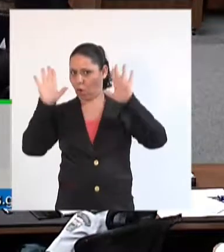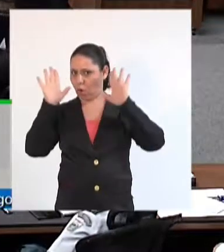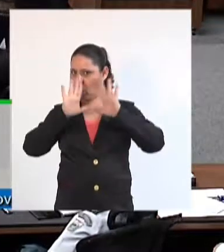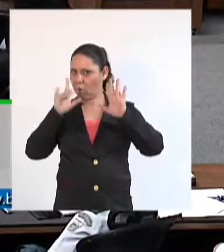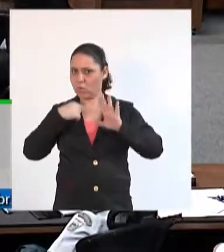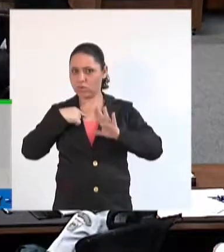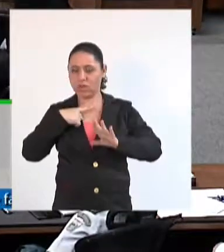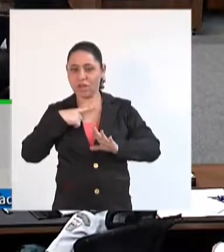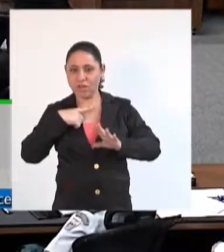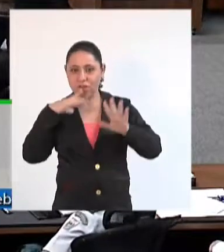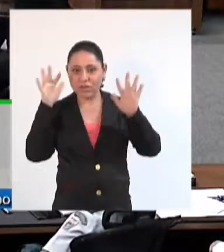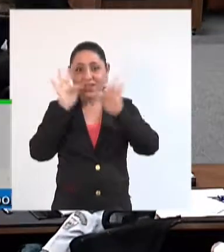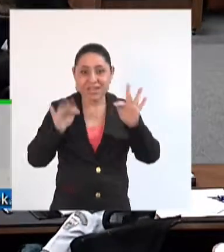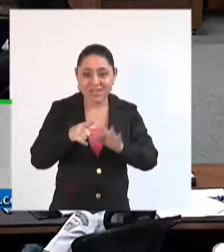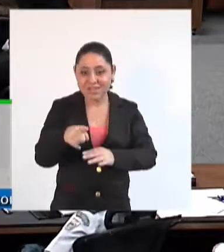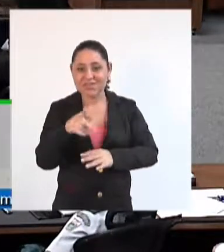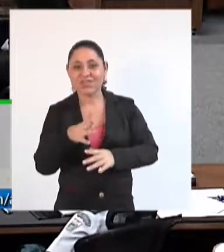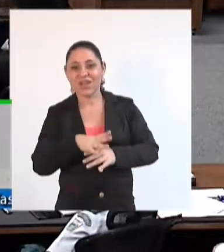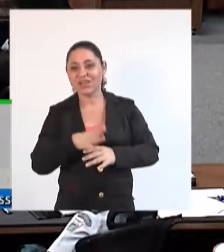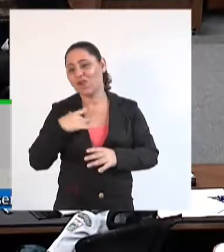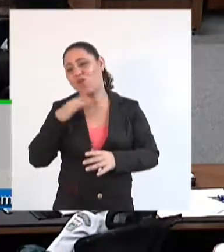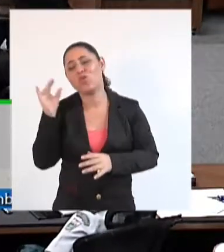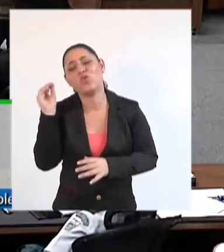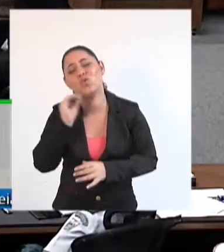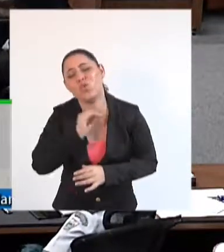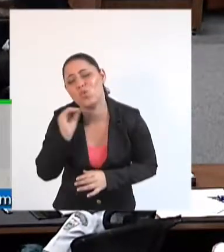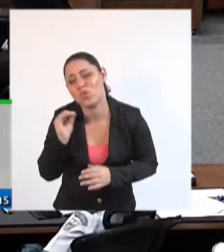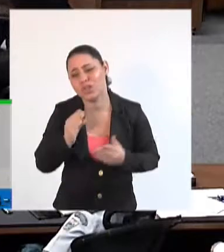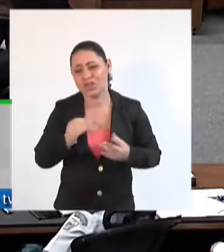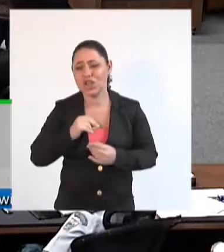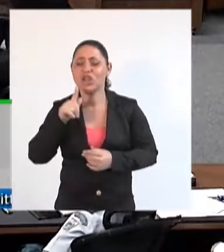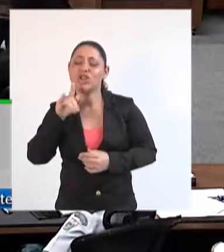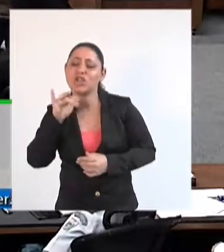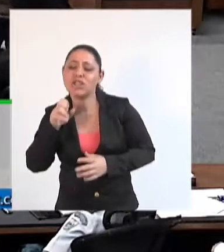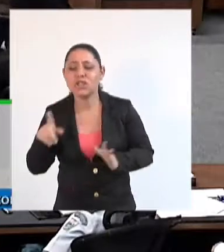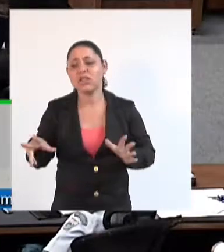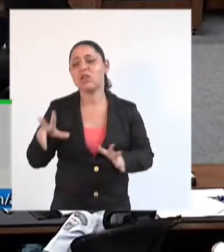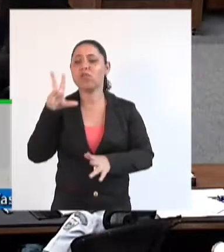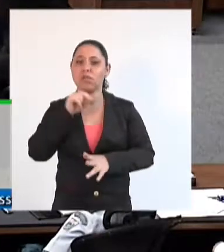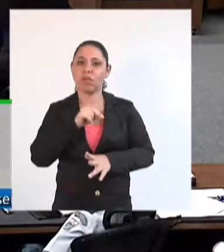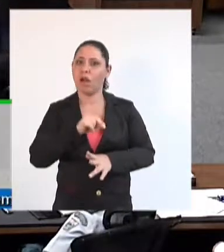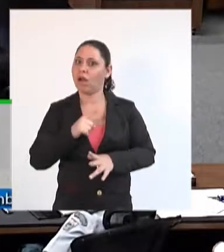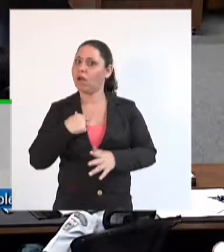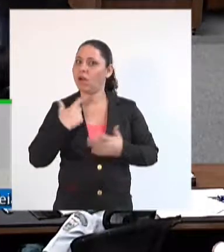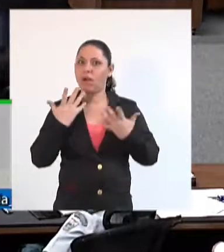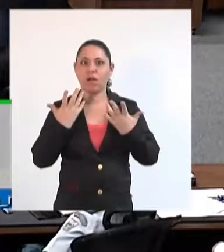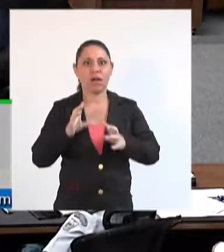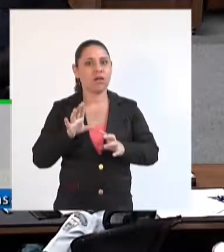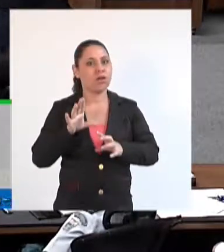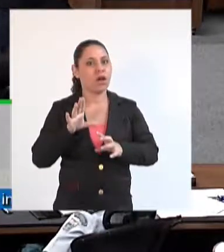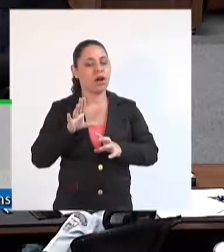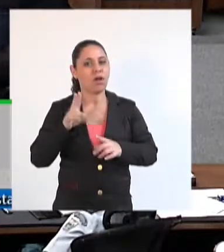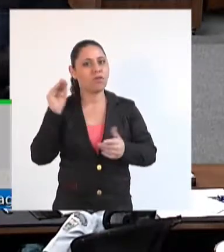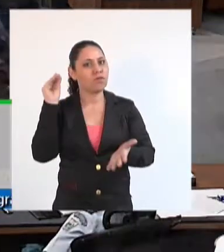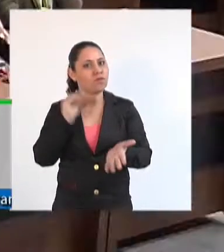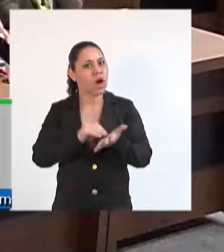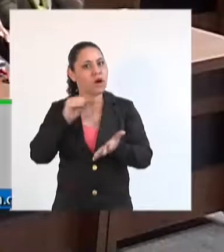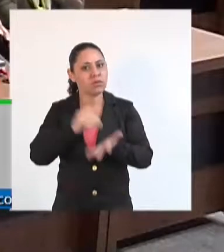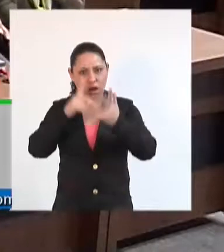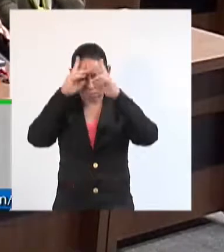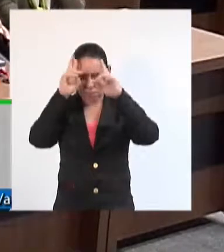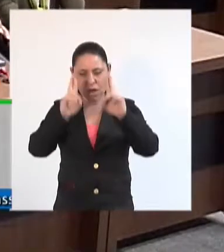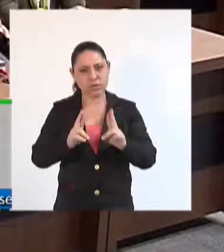O senhor ficaria feliz de eu tratar o senhor assim, sou idosinho, Gersininho? Não, é falta de respeito.